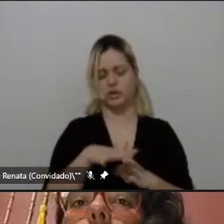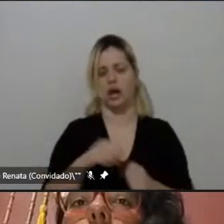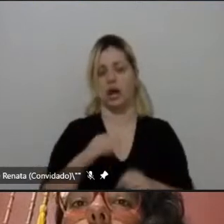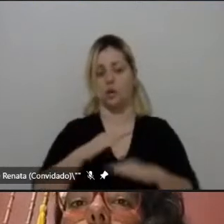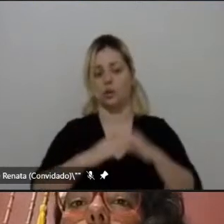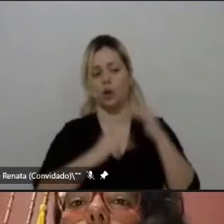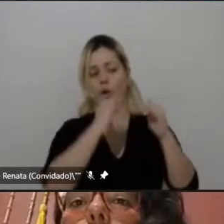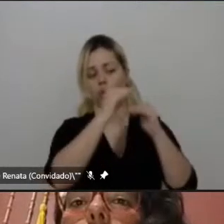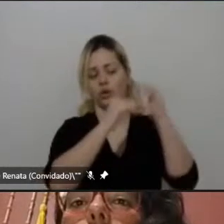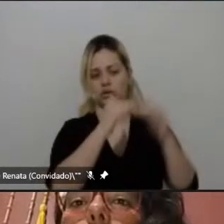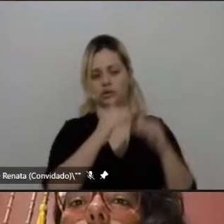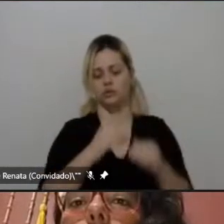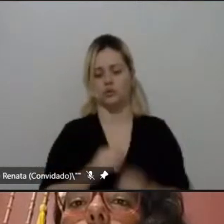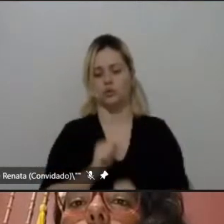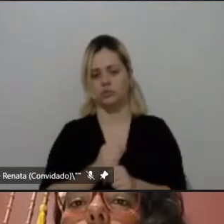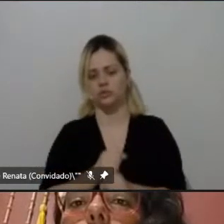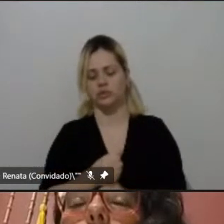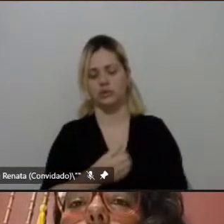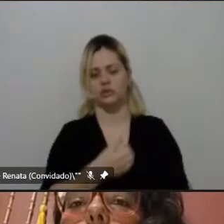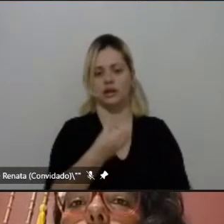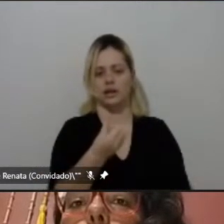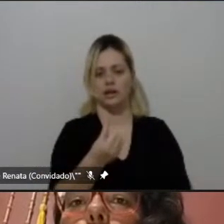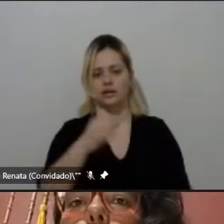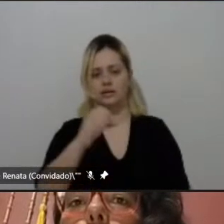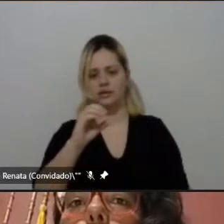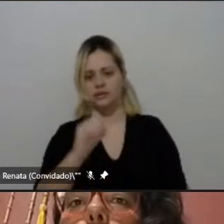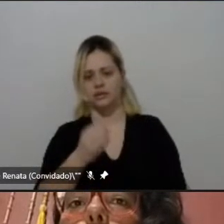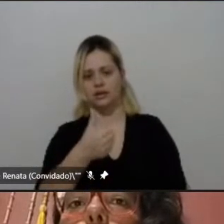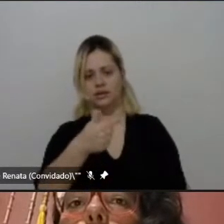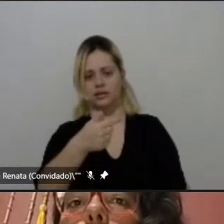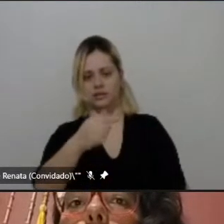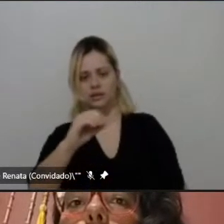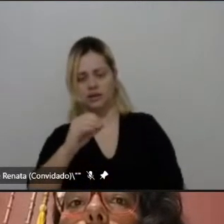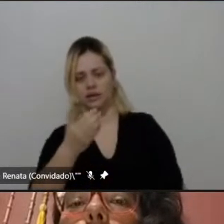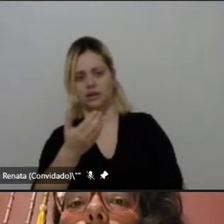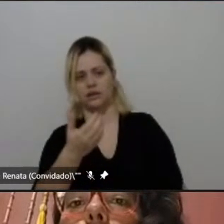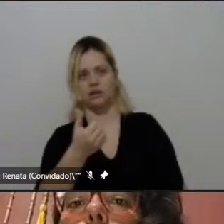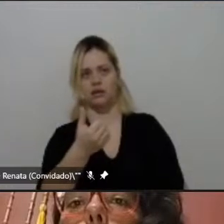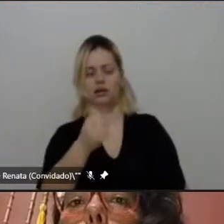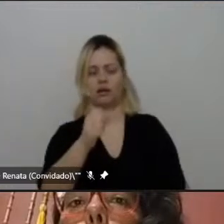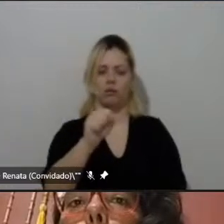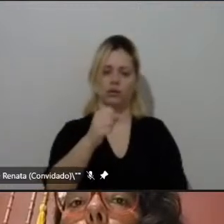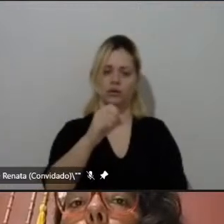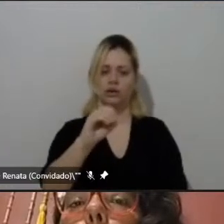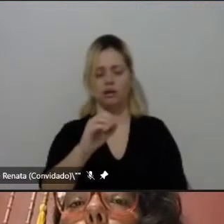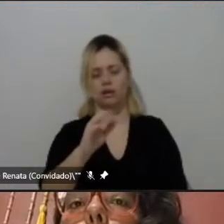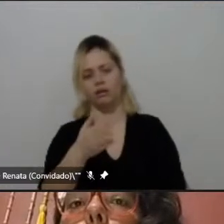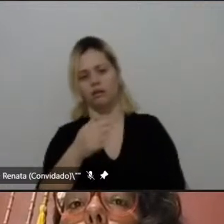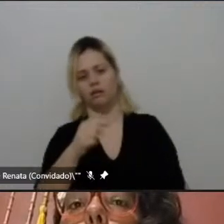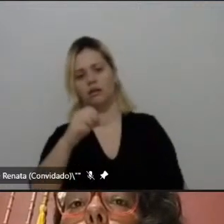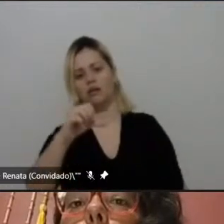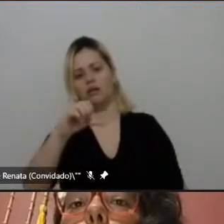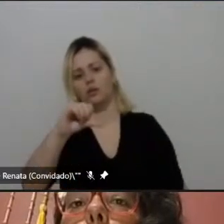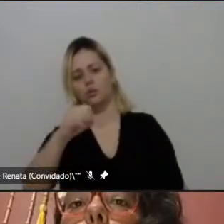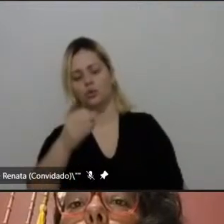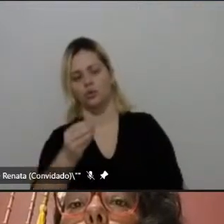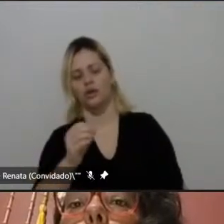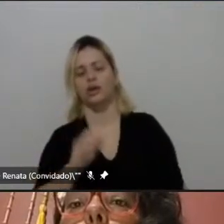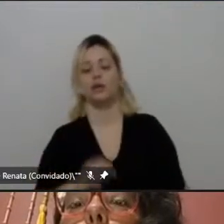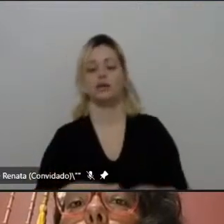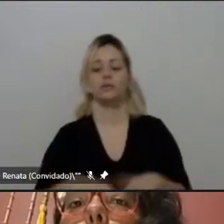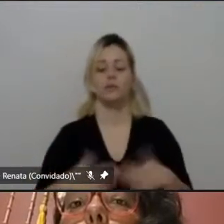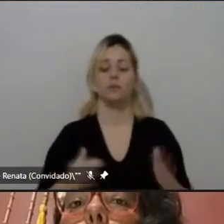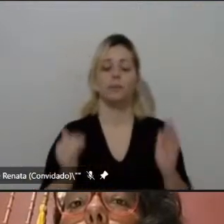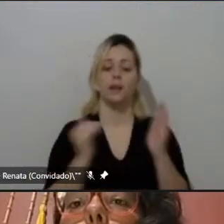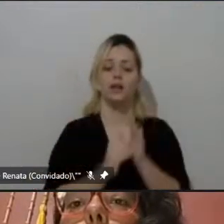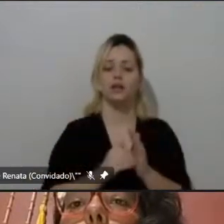60, 70, 80, 90, né? E o ápice foi até 2003, porque depois do governo